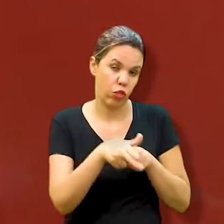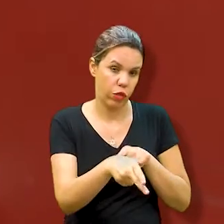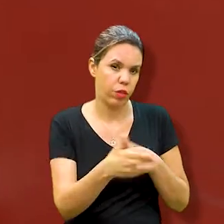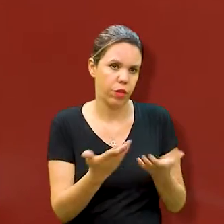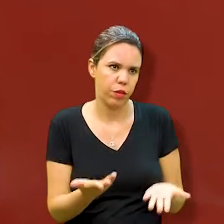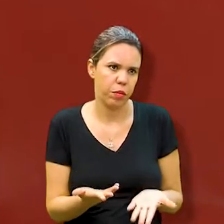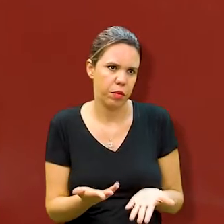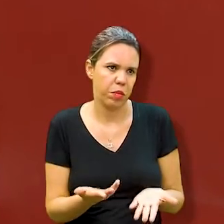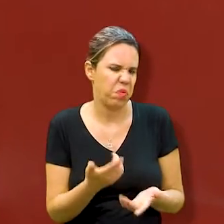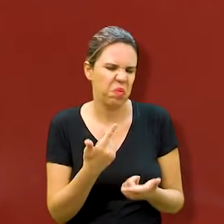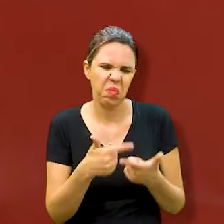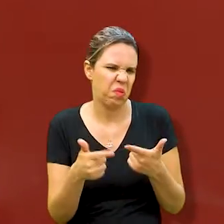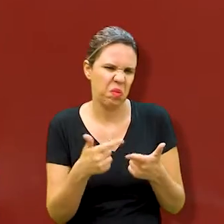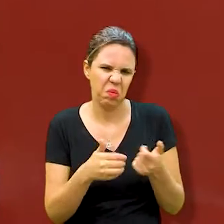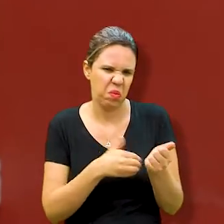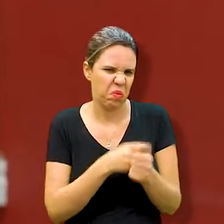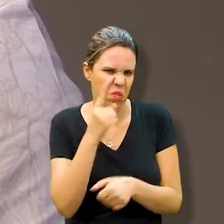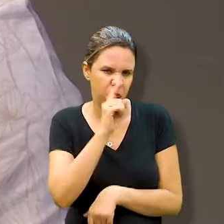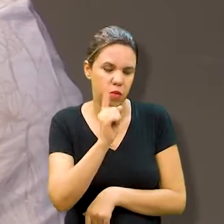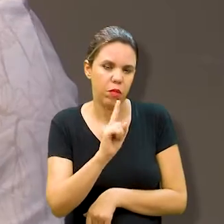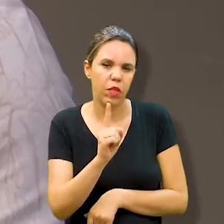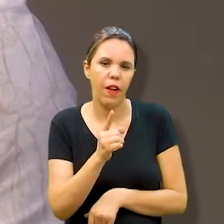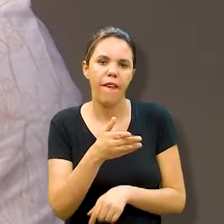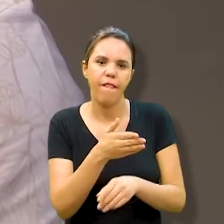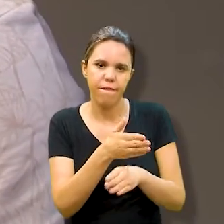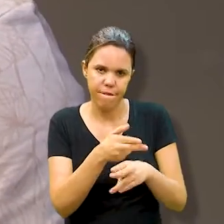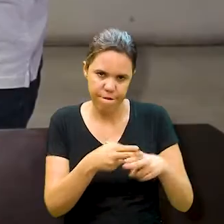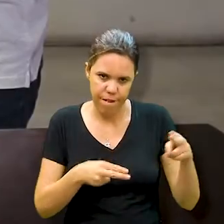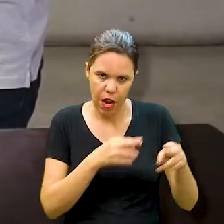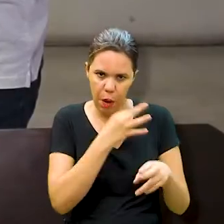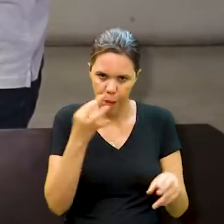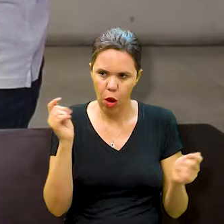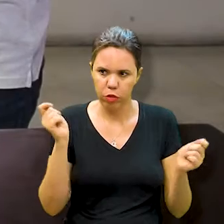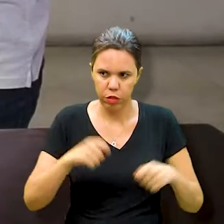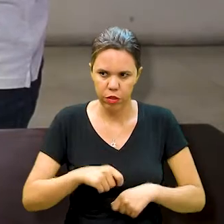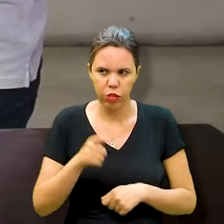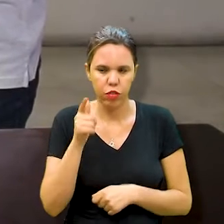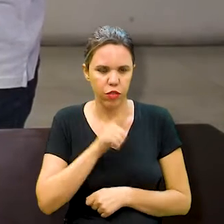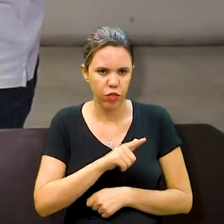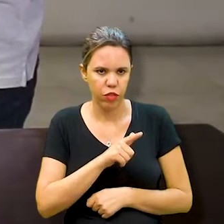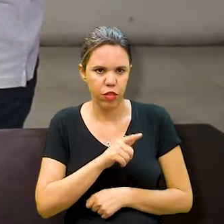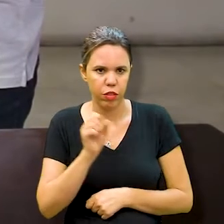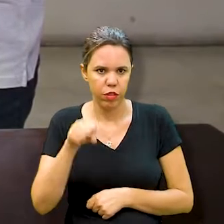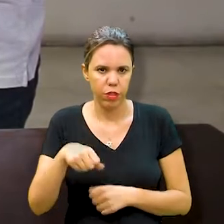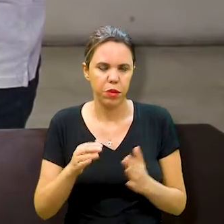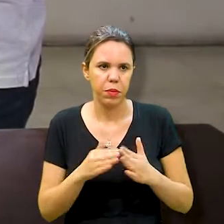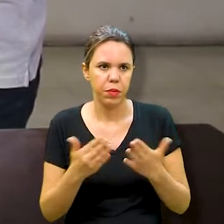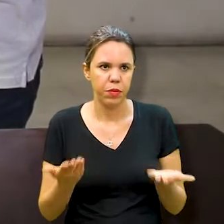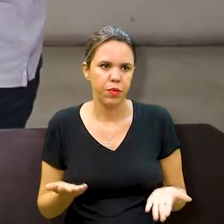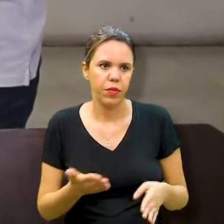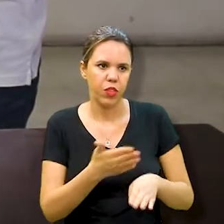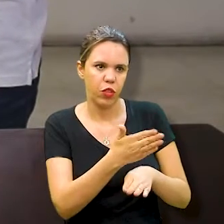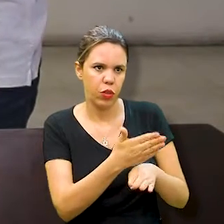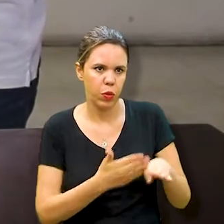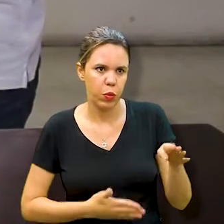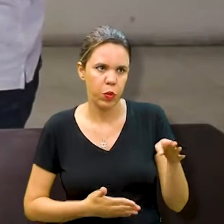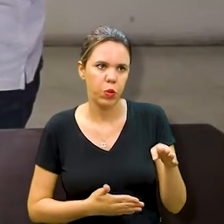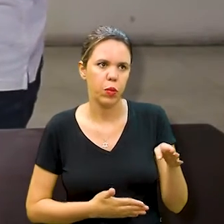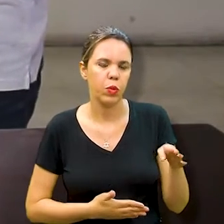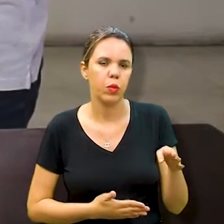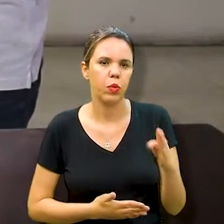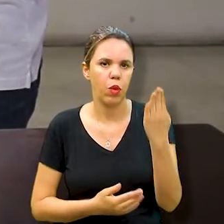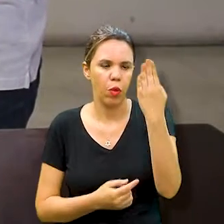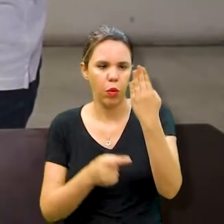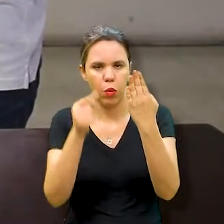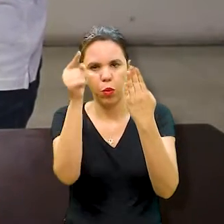eles cortarem sim mas não não tem segredo tá com uma faca boa uma faca boa a gente consegue se em casa é a gente corta